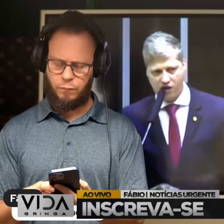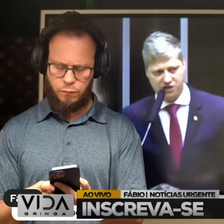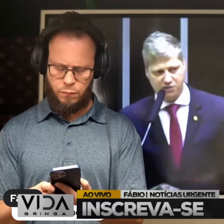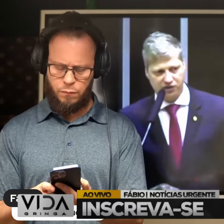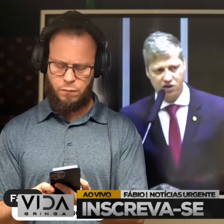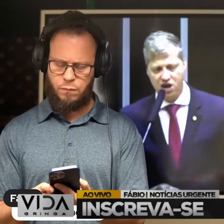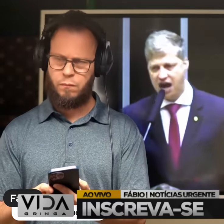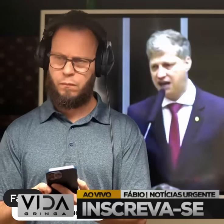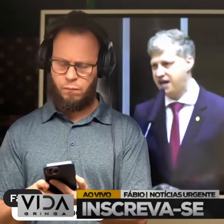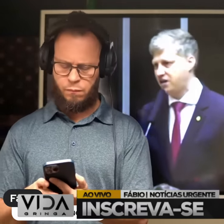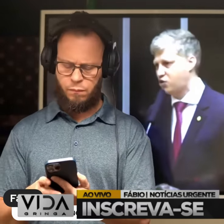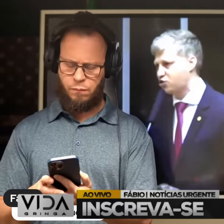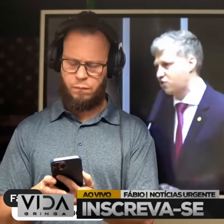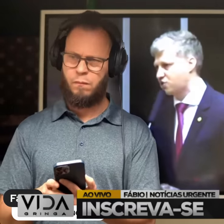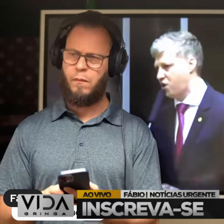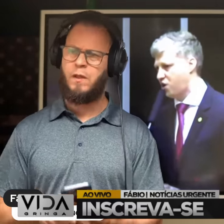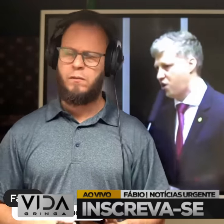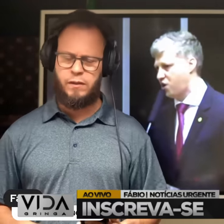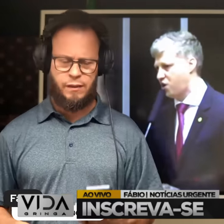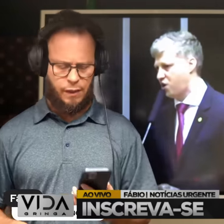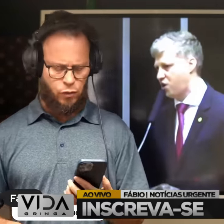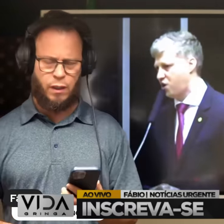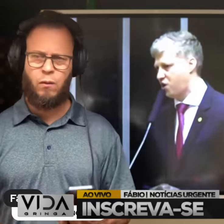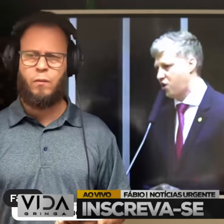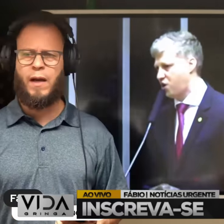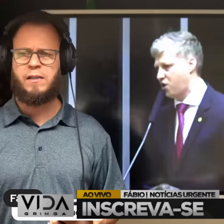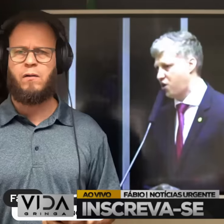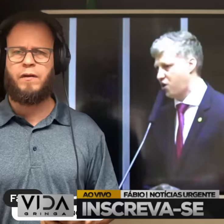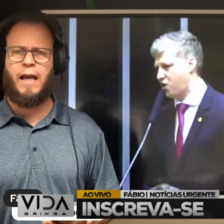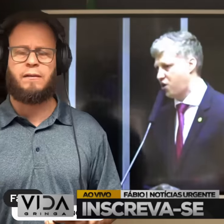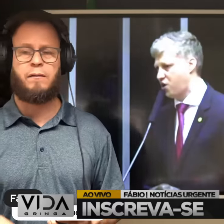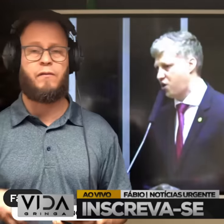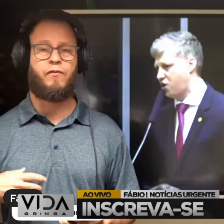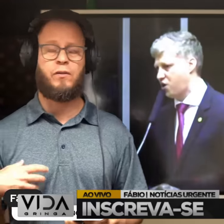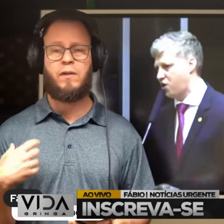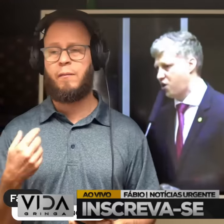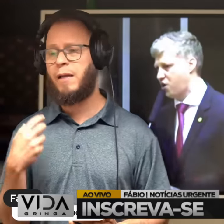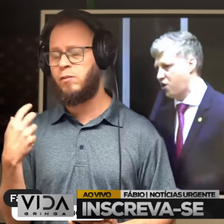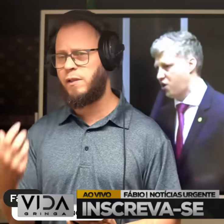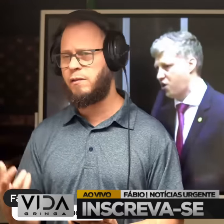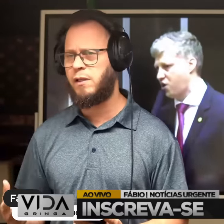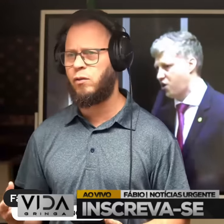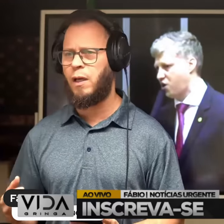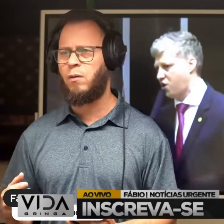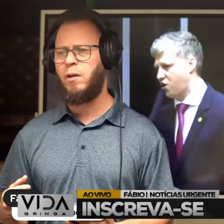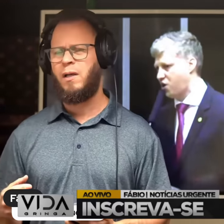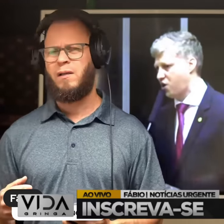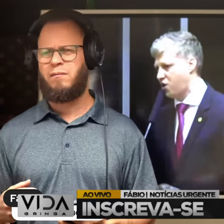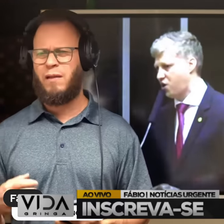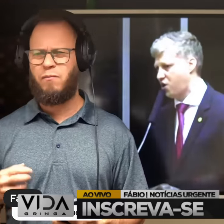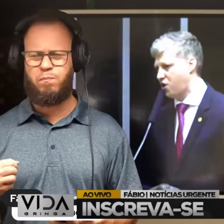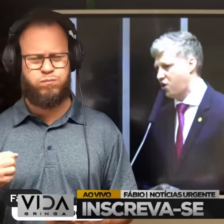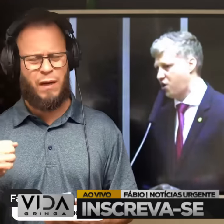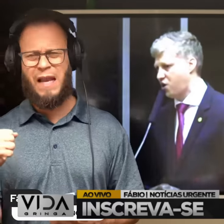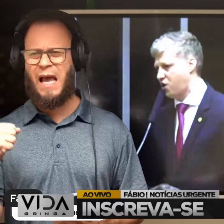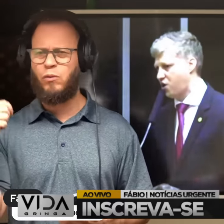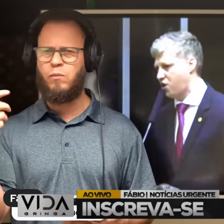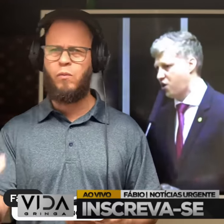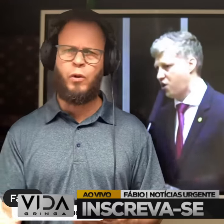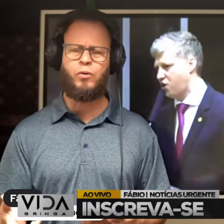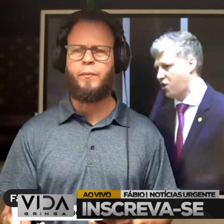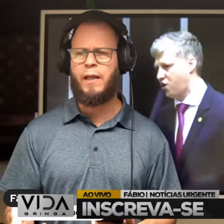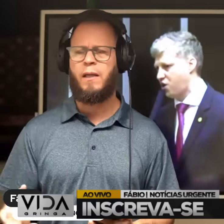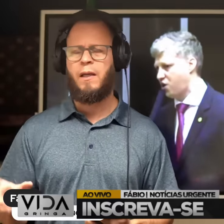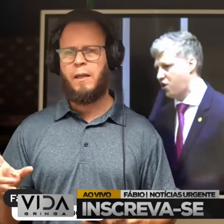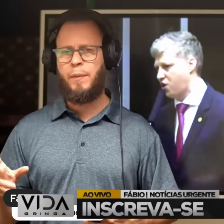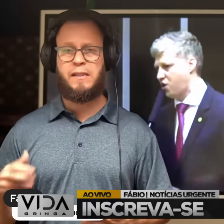igual respeito a lei e a Constituição. Sensacional. O Marcel Van Hatten tem feito um trabalho sensacional, tem trabalhado